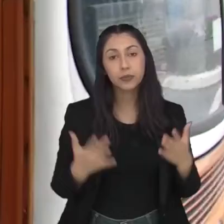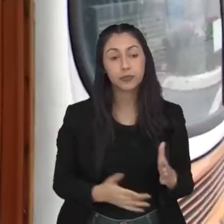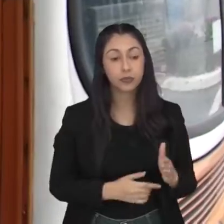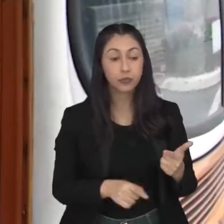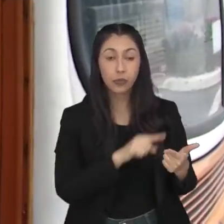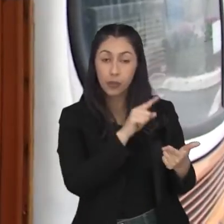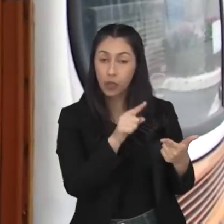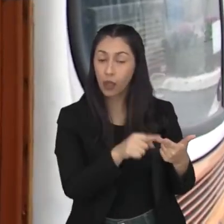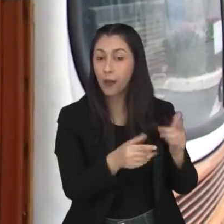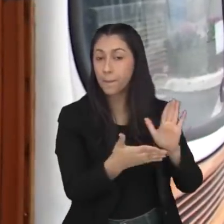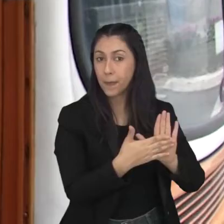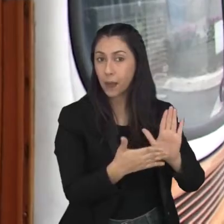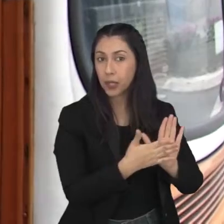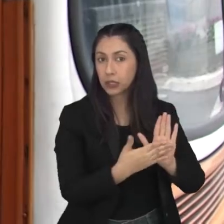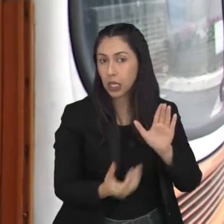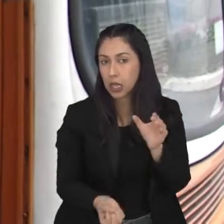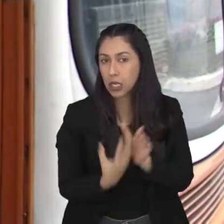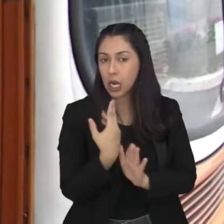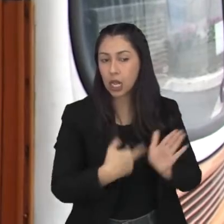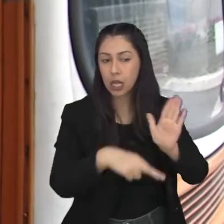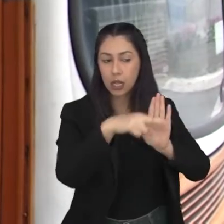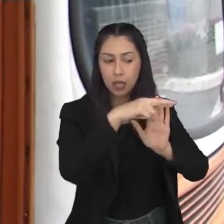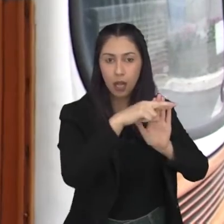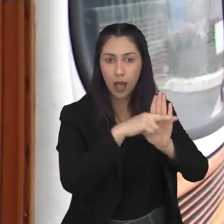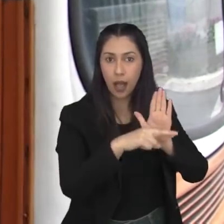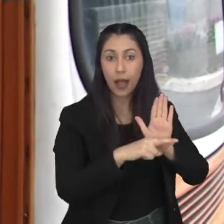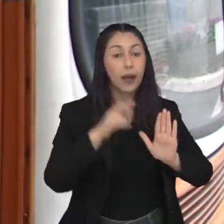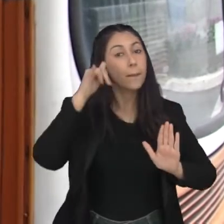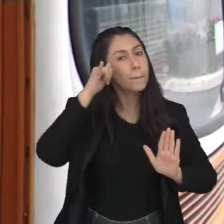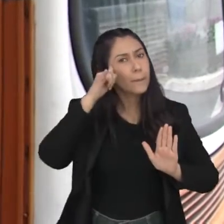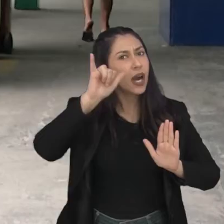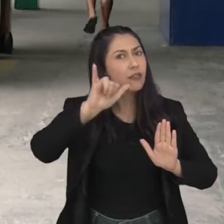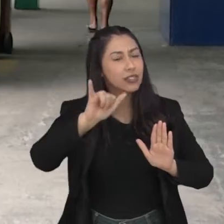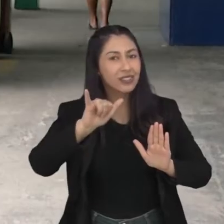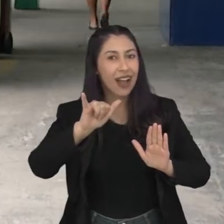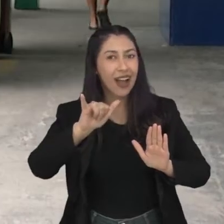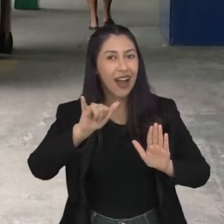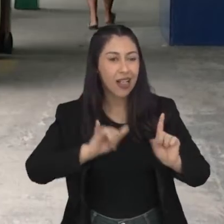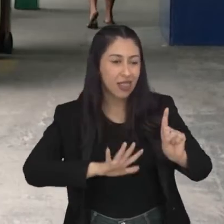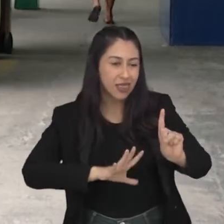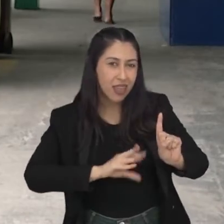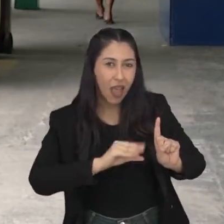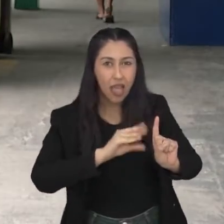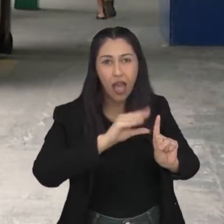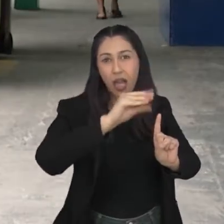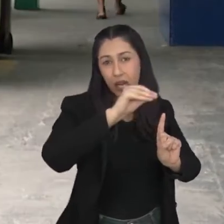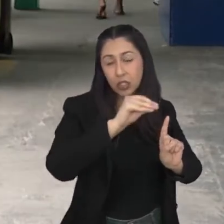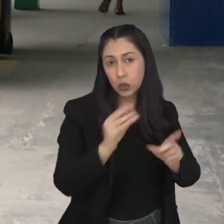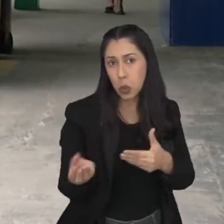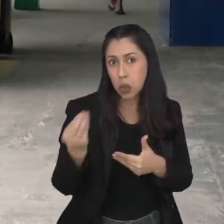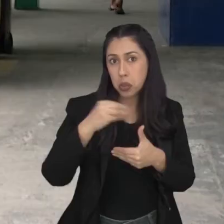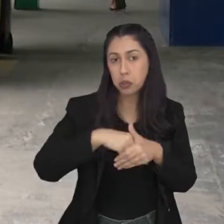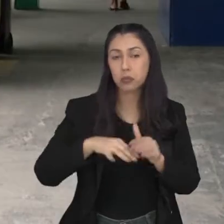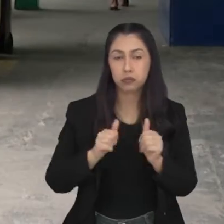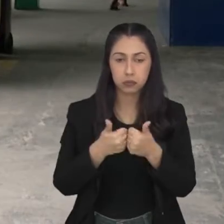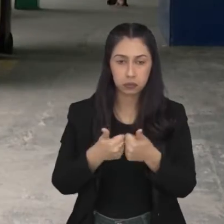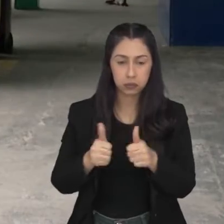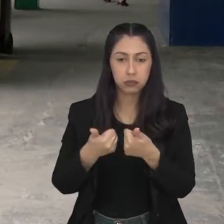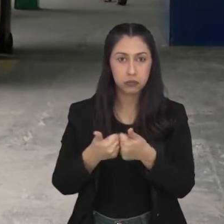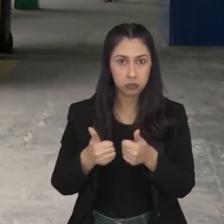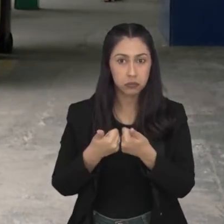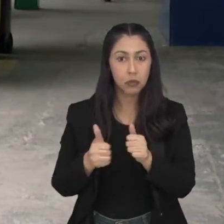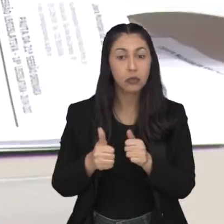eventos. Outra proposta cria diretrizes para a prevenção e combate ao assédio sexual contra a mulher no